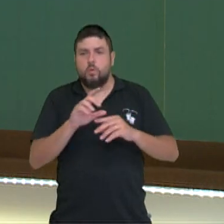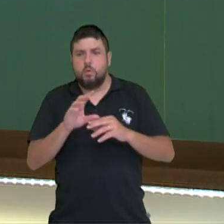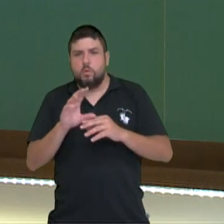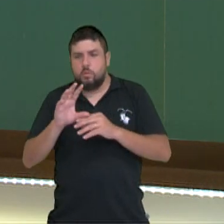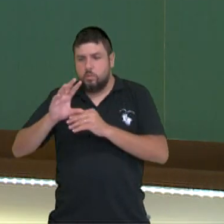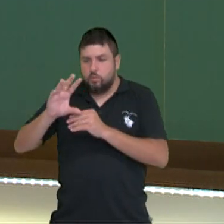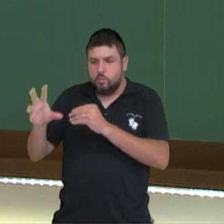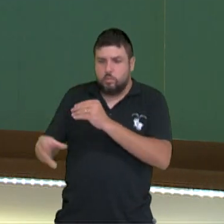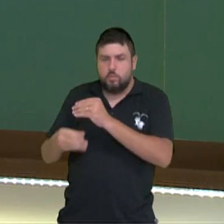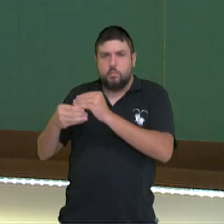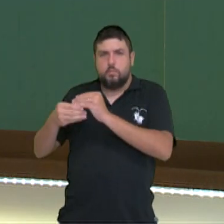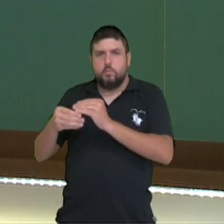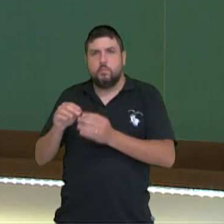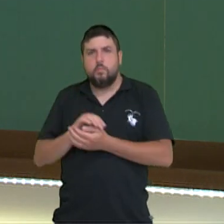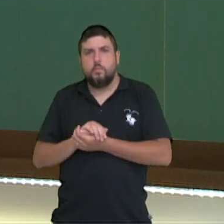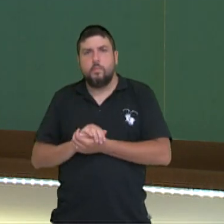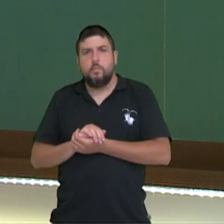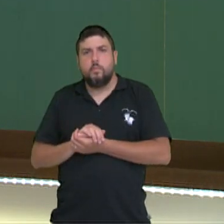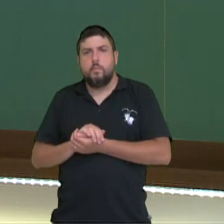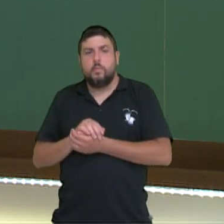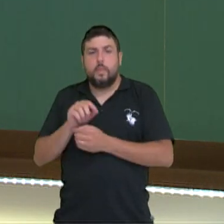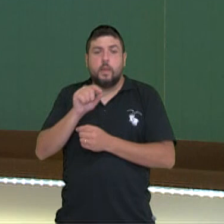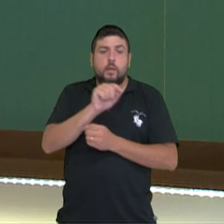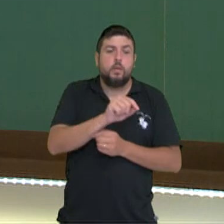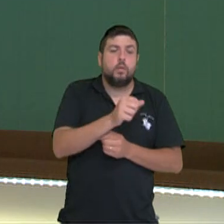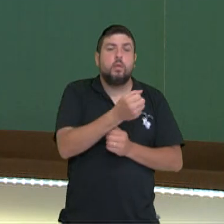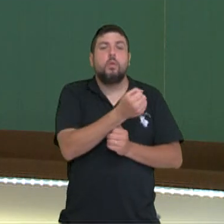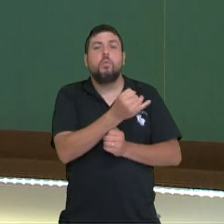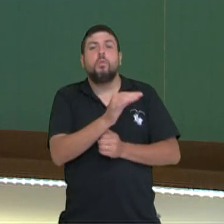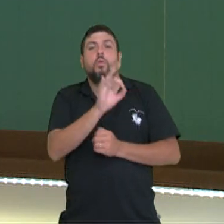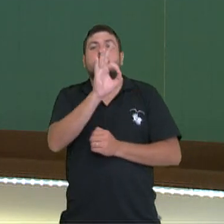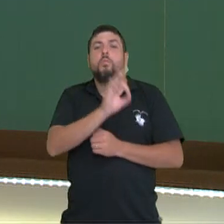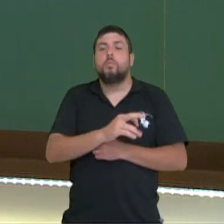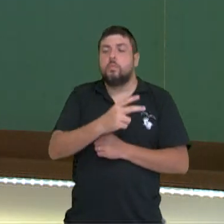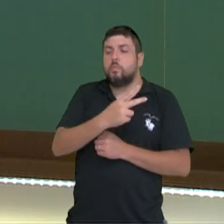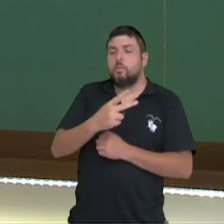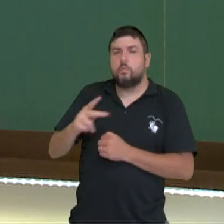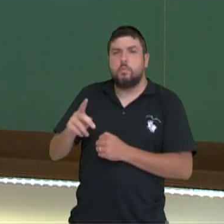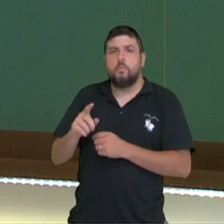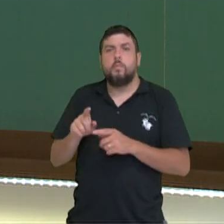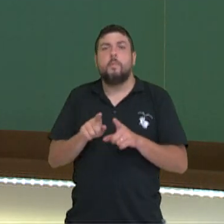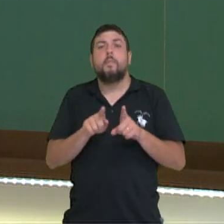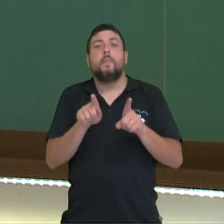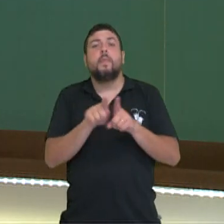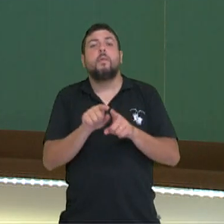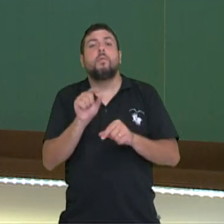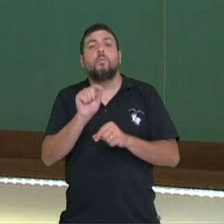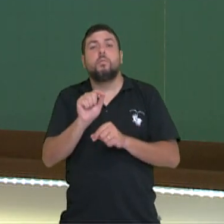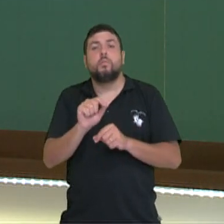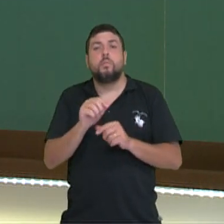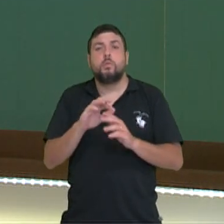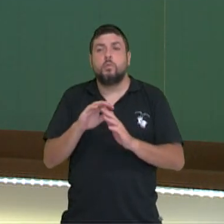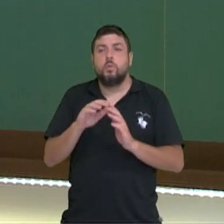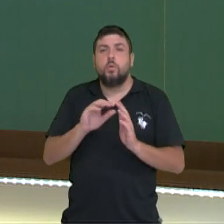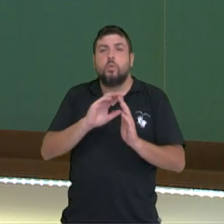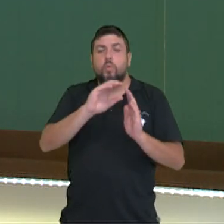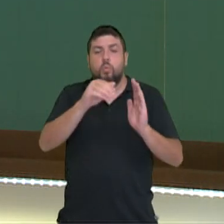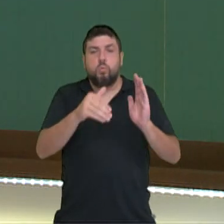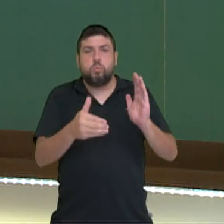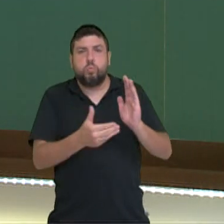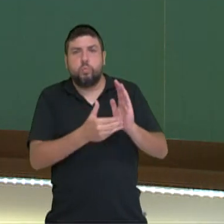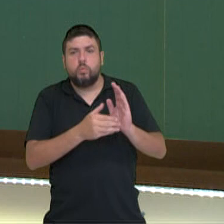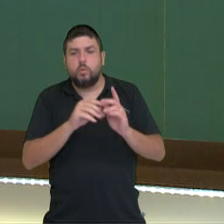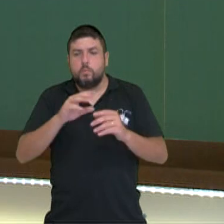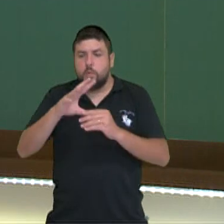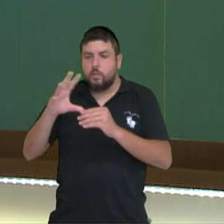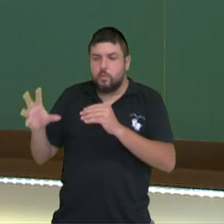certo? Este é quanto por cento daquele, quanto calculamos um percentual em cima de um total, tá? Então, eu coloquei aqui nessa